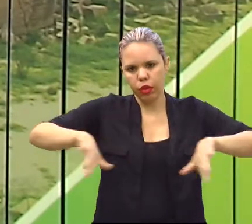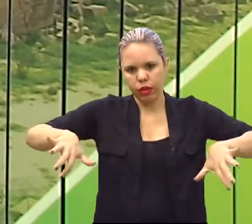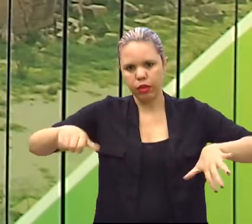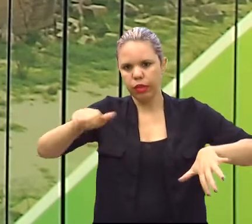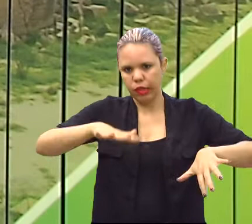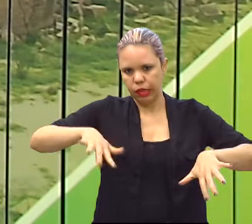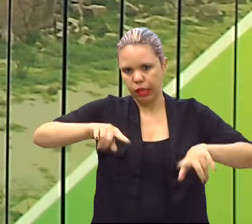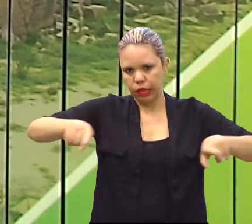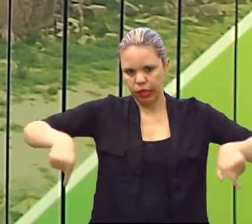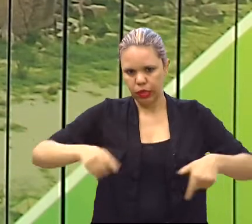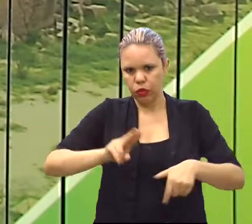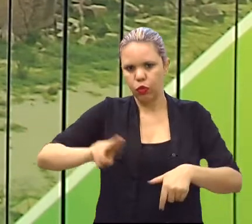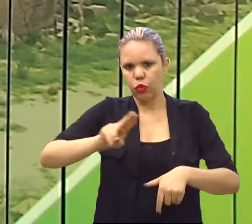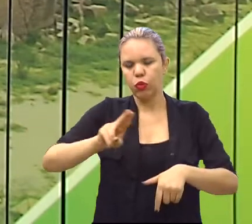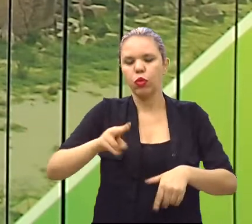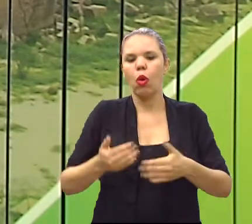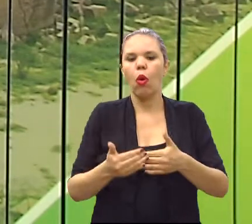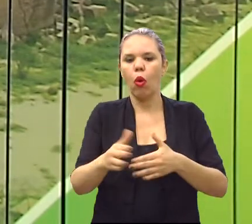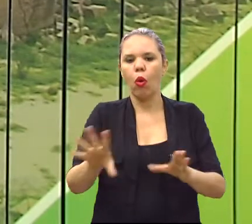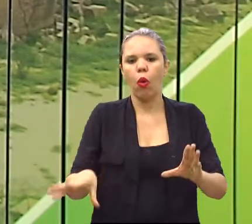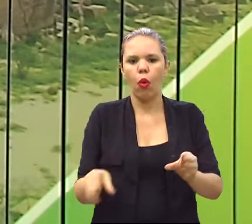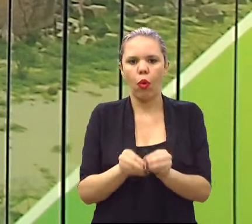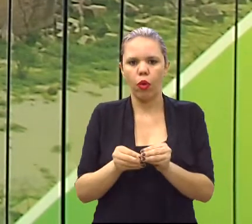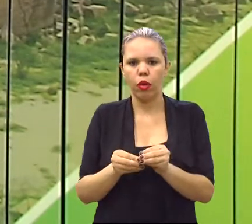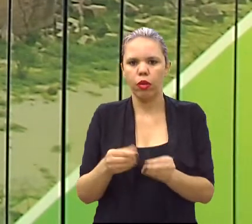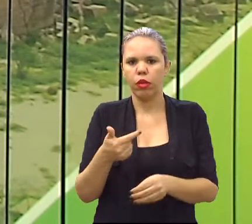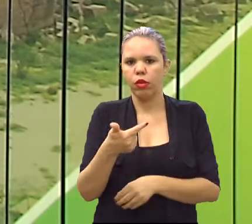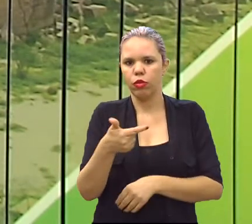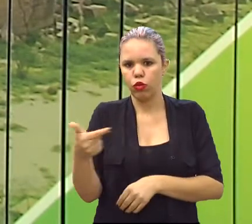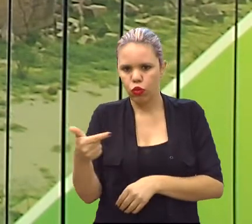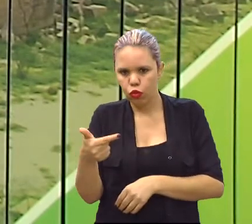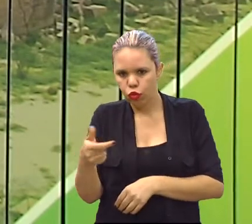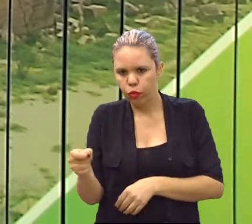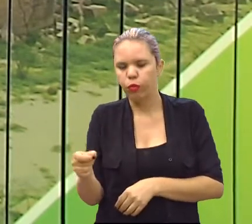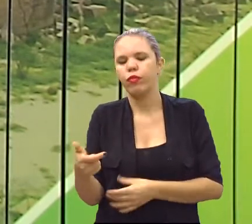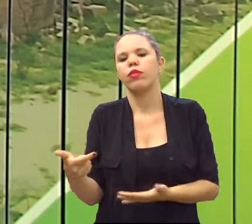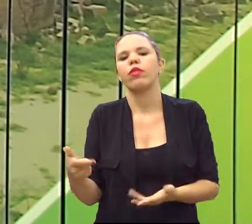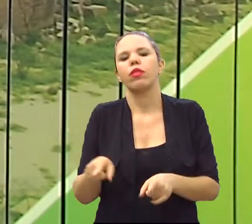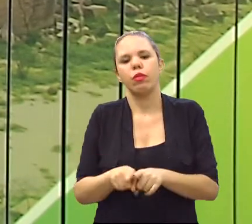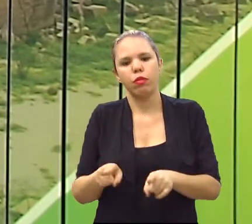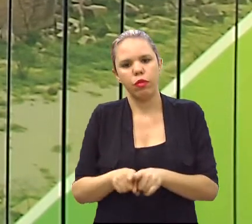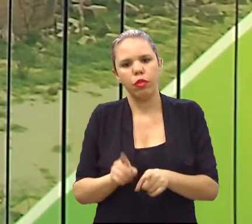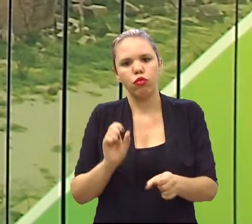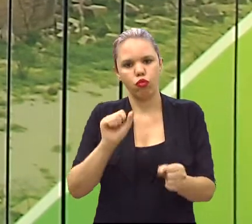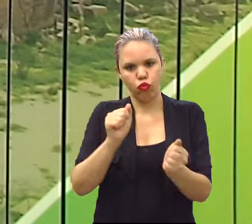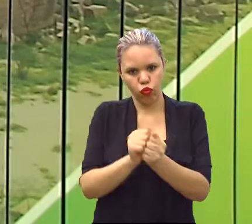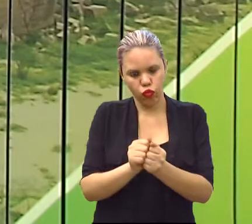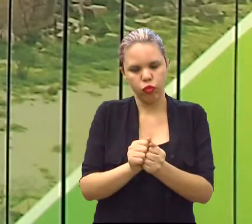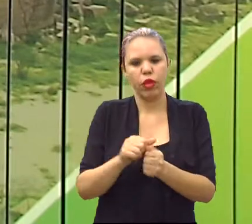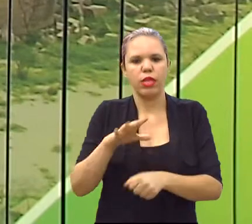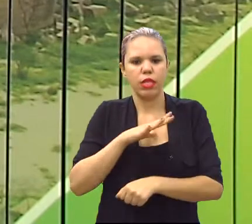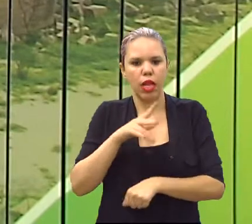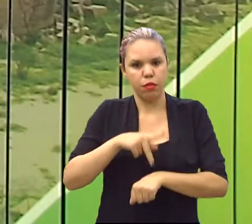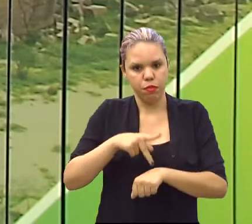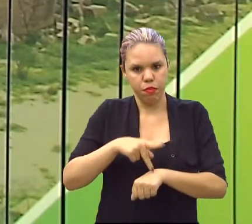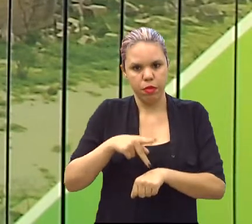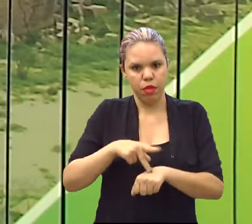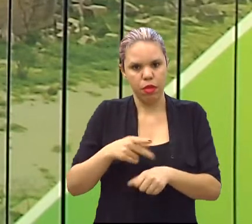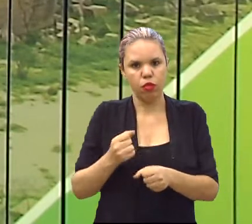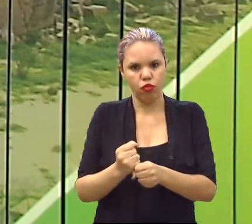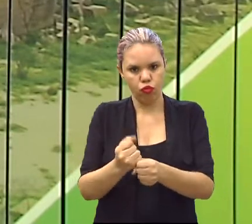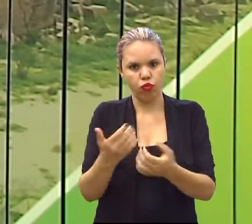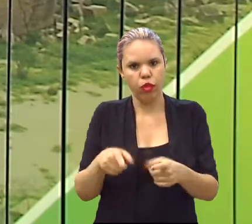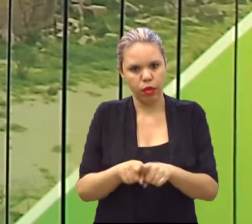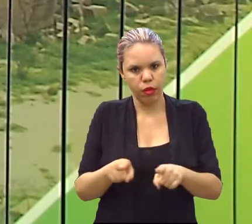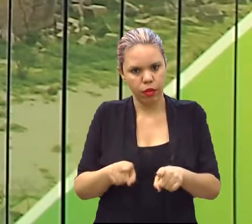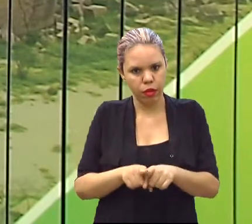de áreas. A previsão da conclusão é em 2022. Junto à barragem de Pedreira, já em construção,